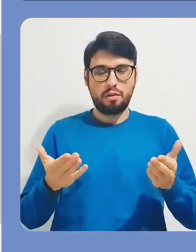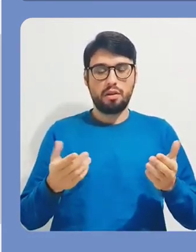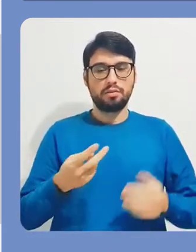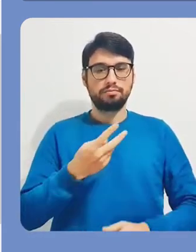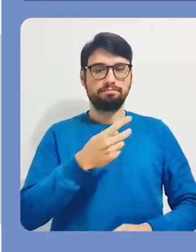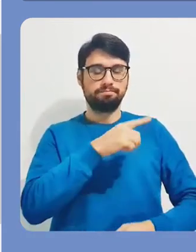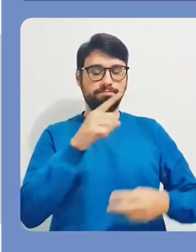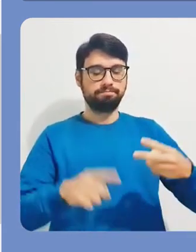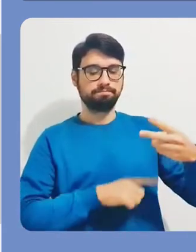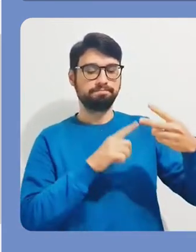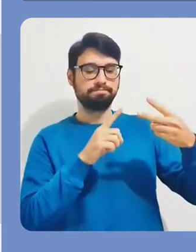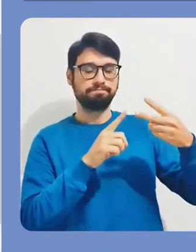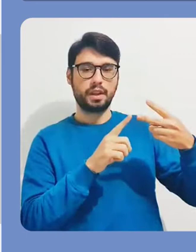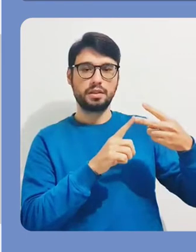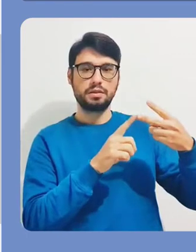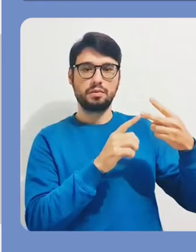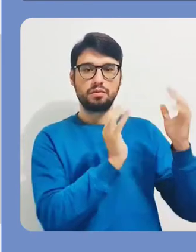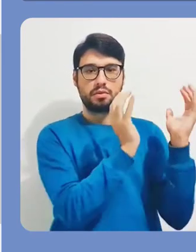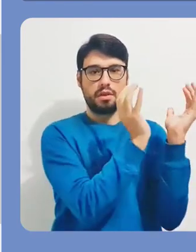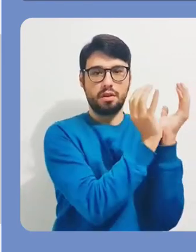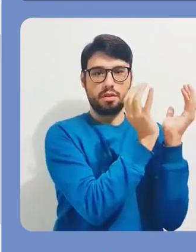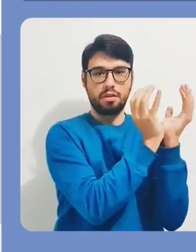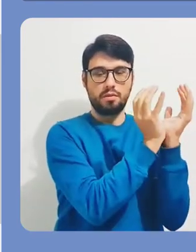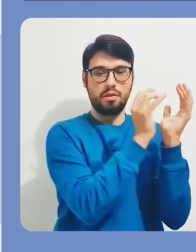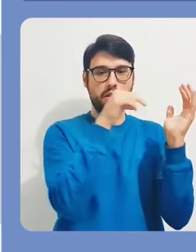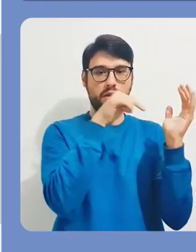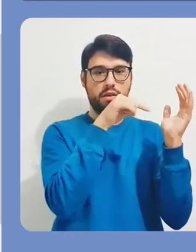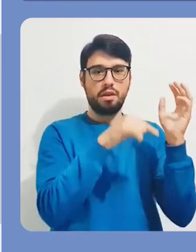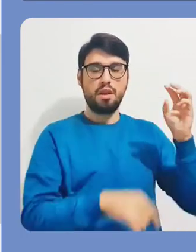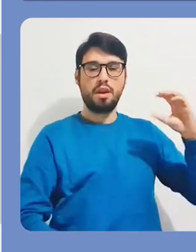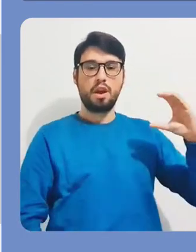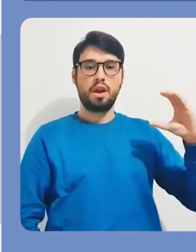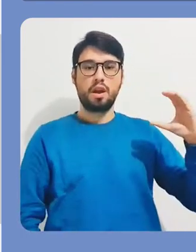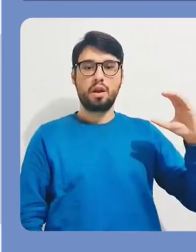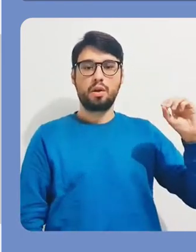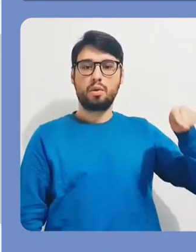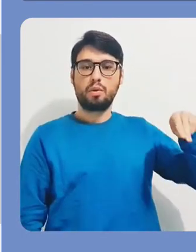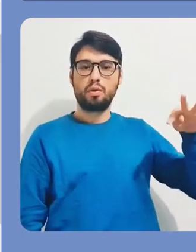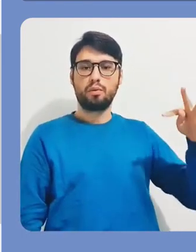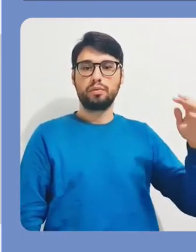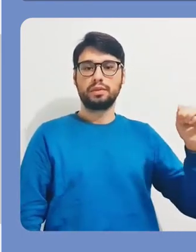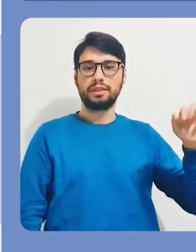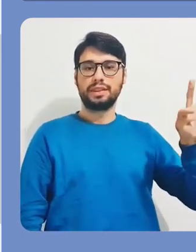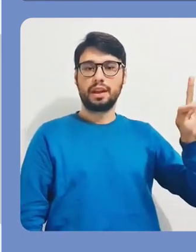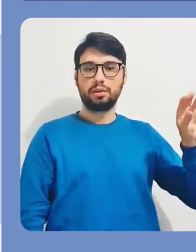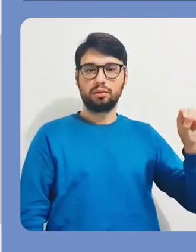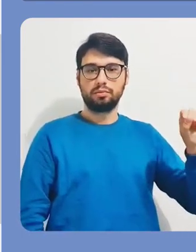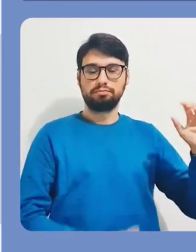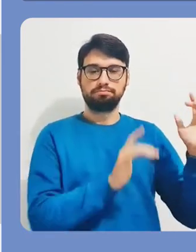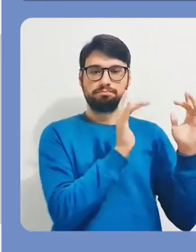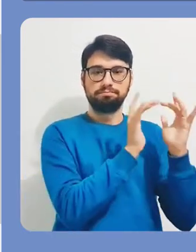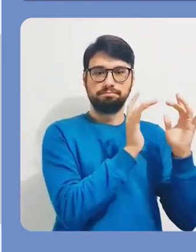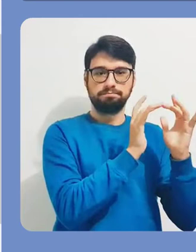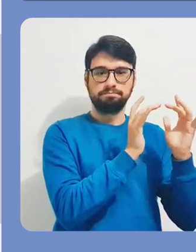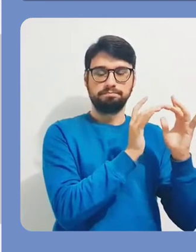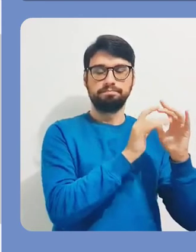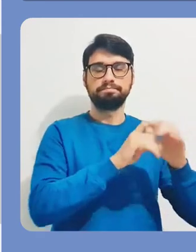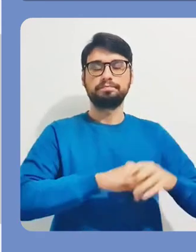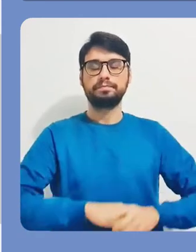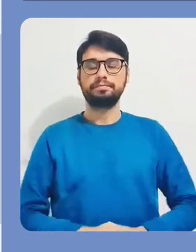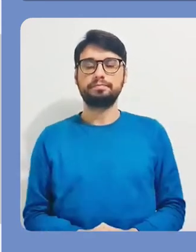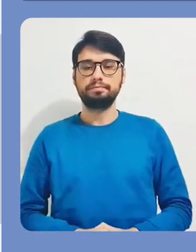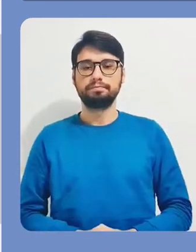agora a página de contato. Num segundo menu que é de um menu contato, para